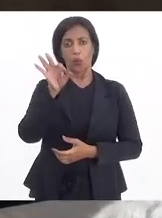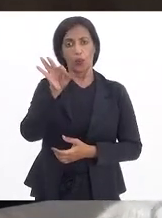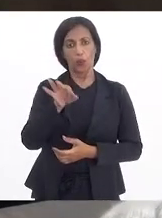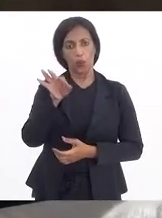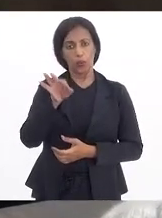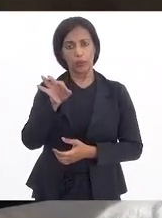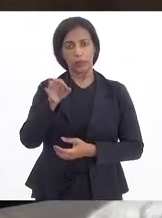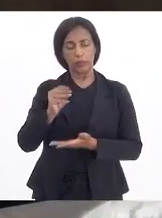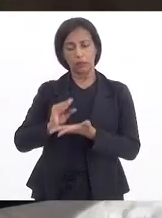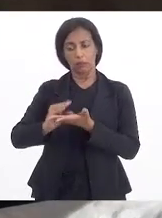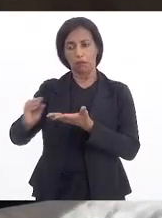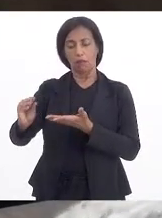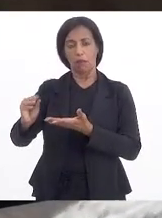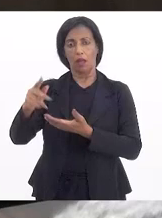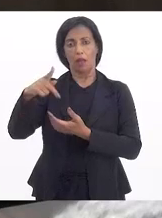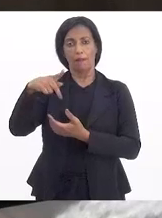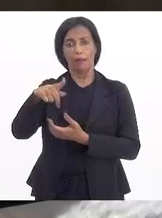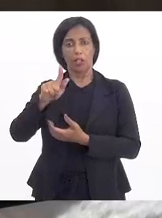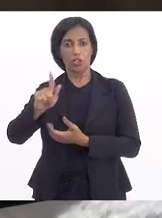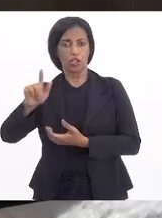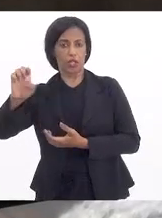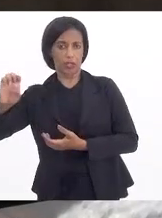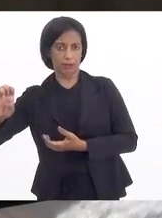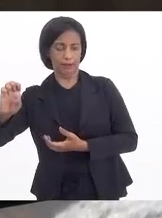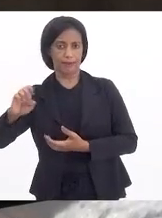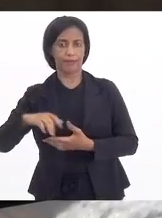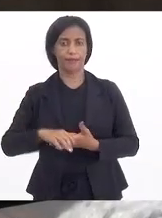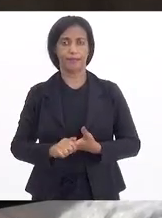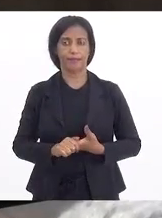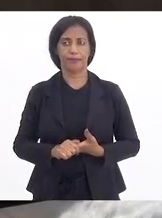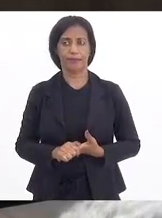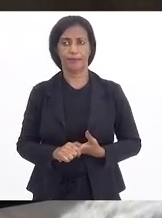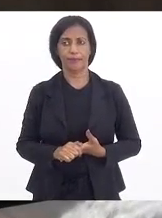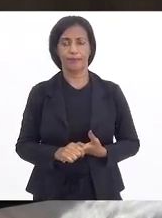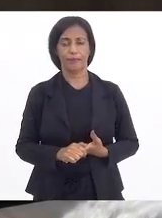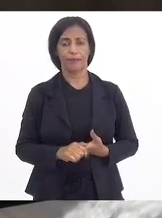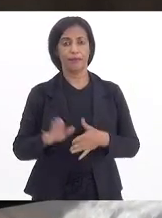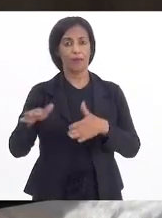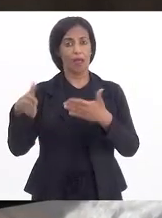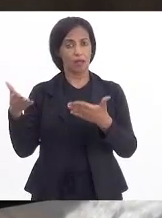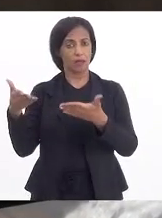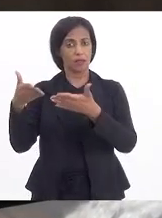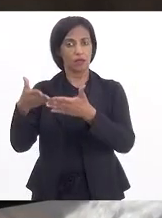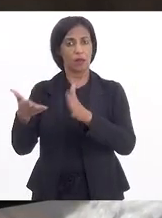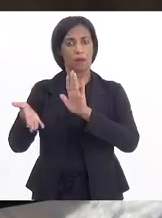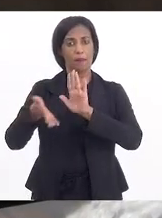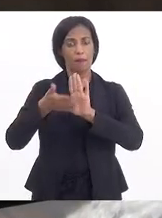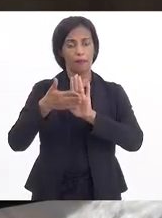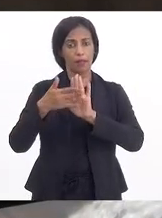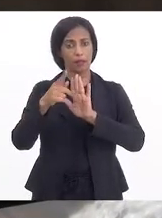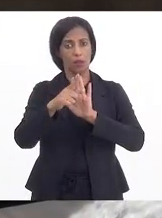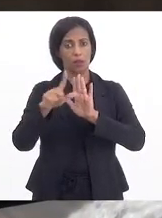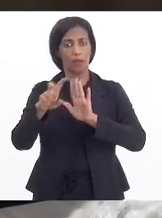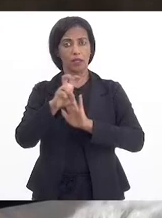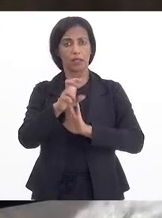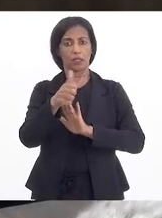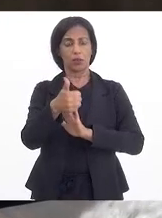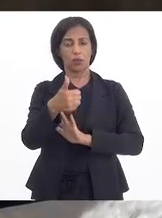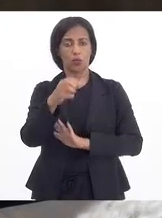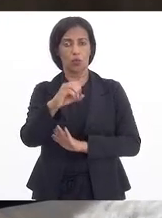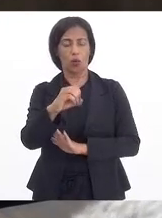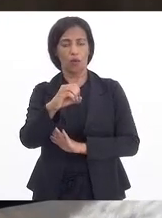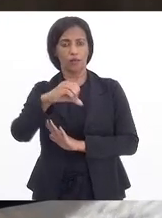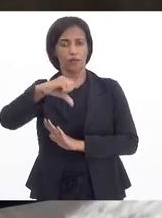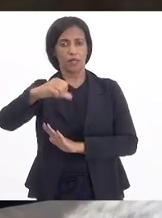para A Procuradoria Geral do Estado do Rio de Janeiro assim exposto meu aparecer a opção com